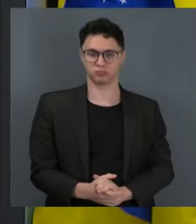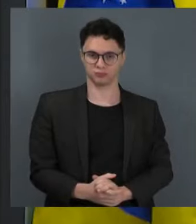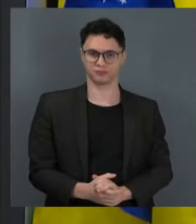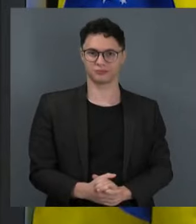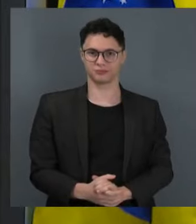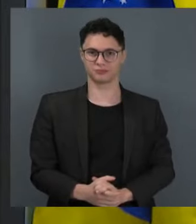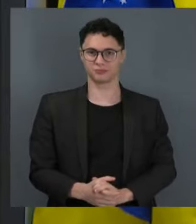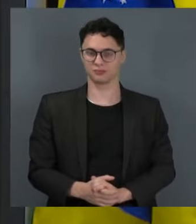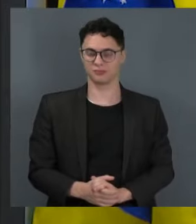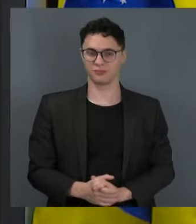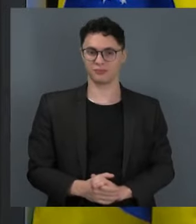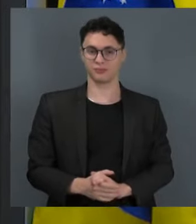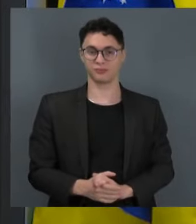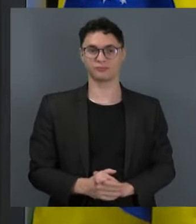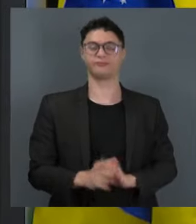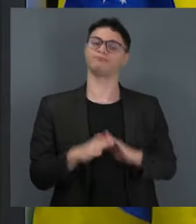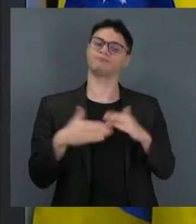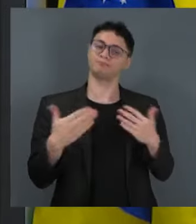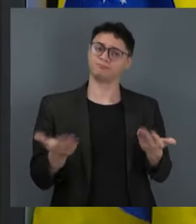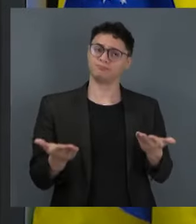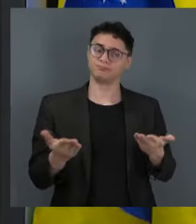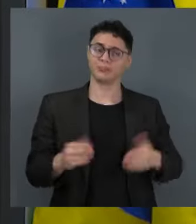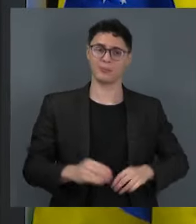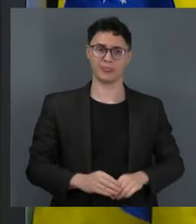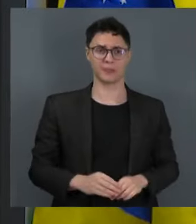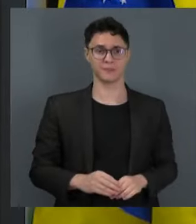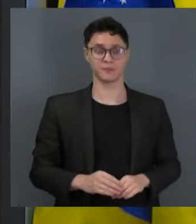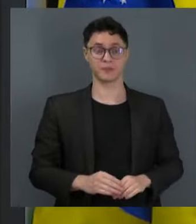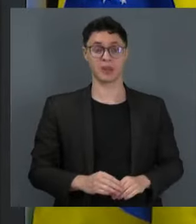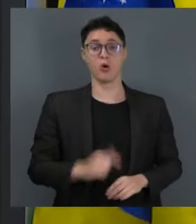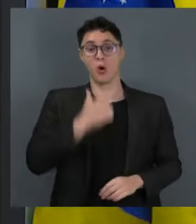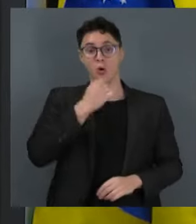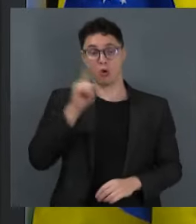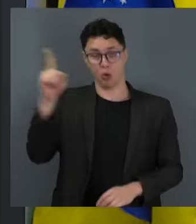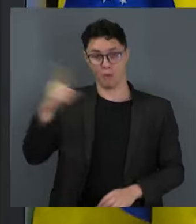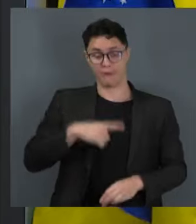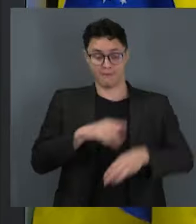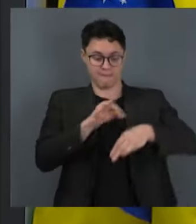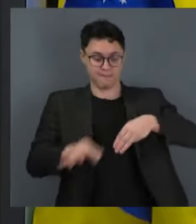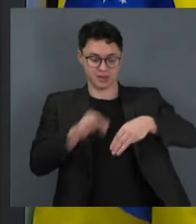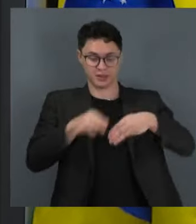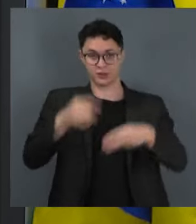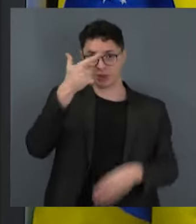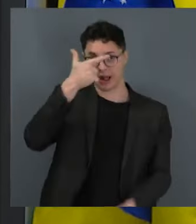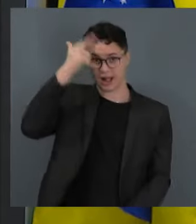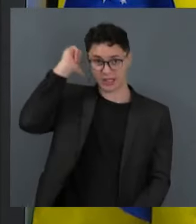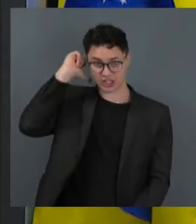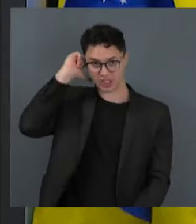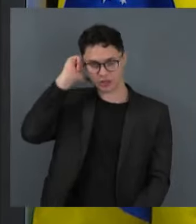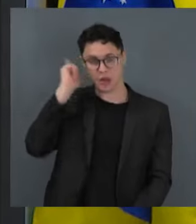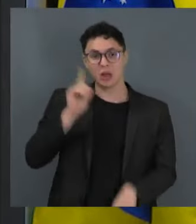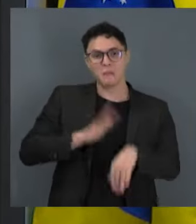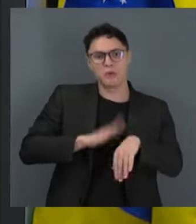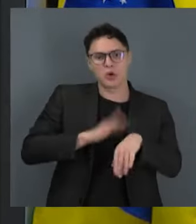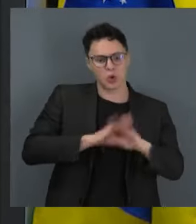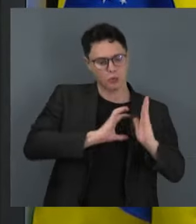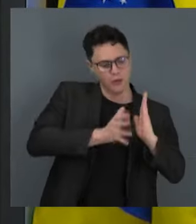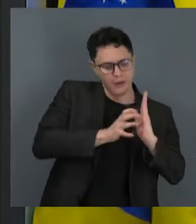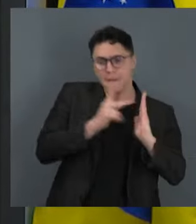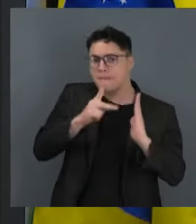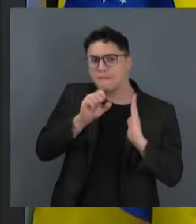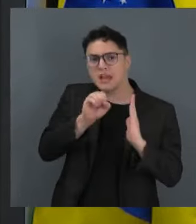lancinante mas mesmo assim o Ministro Alexandre de Moraes atendendo ao pedido do pessoal partido